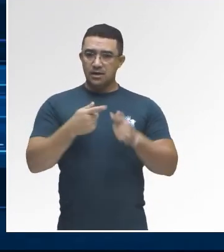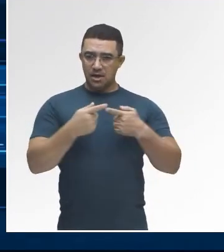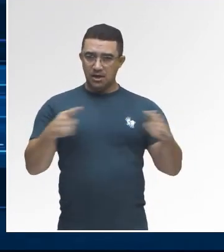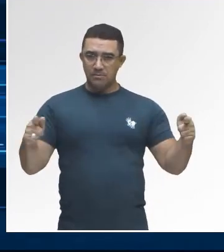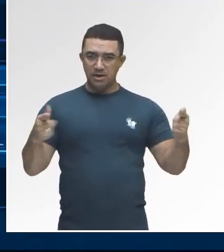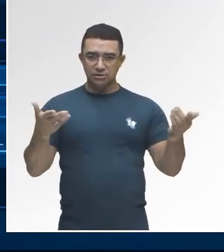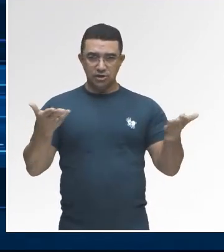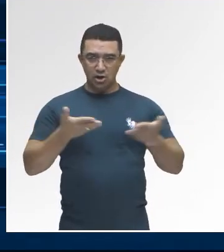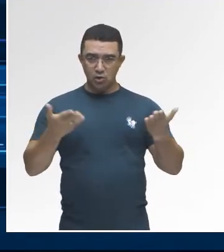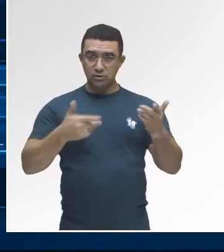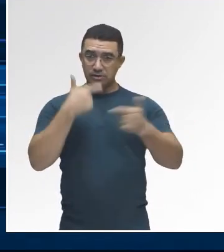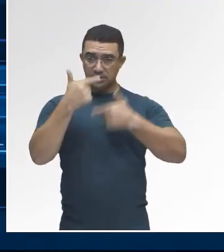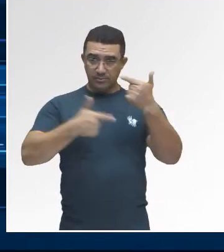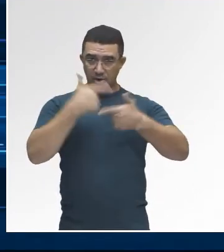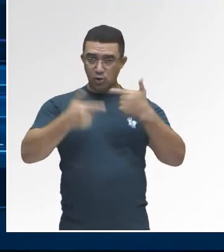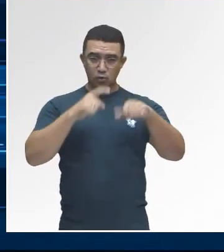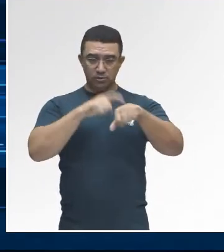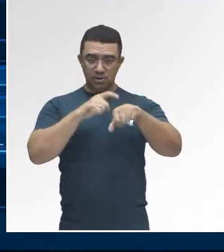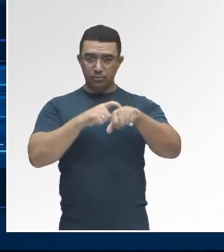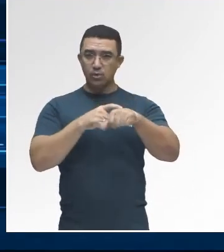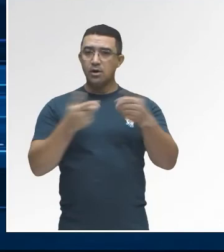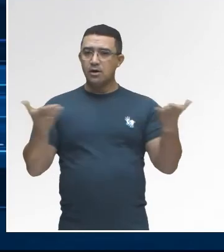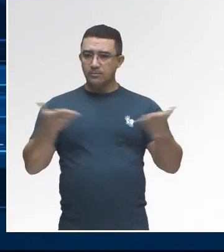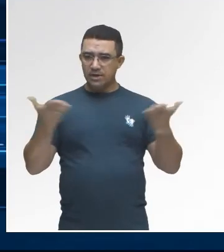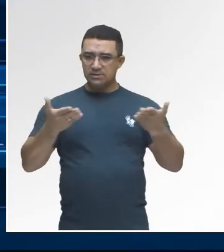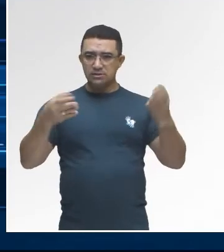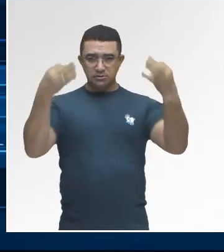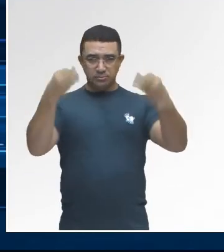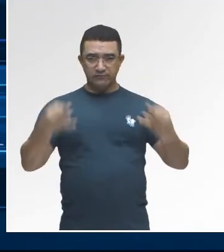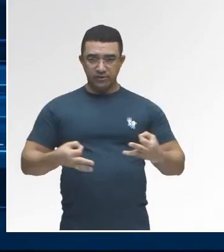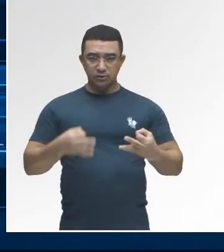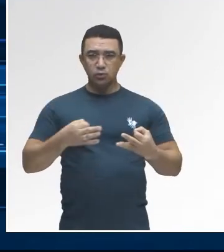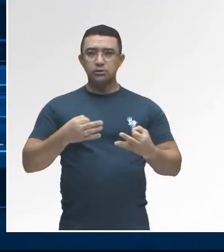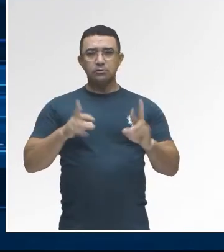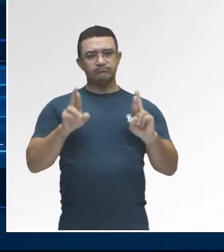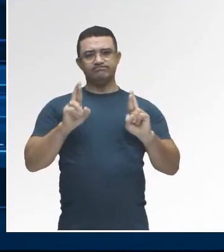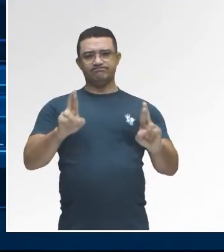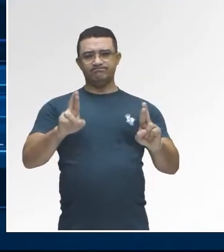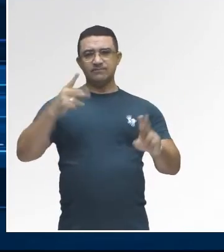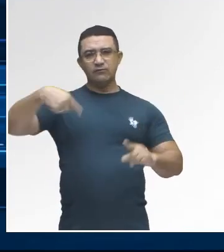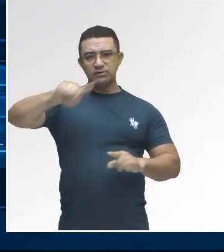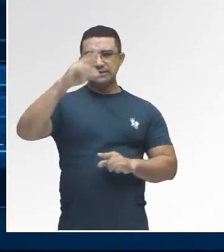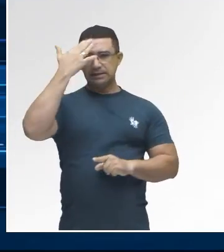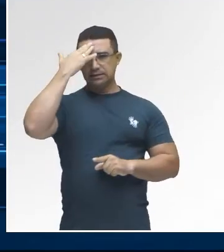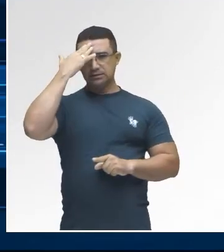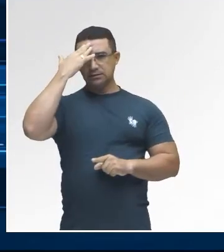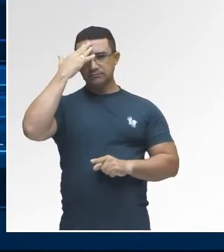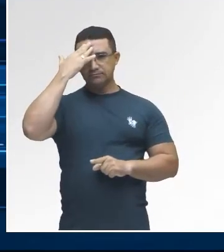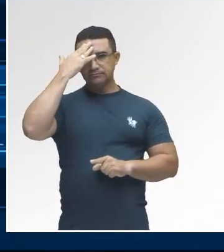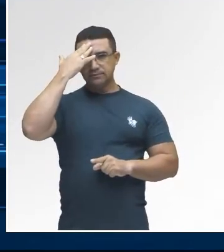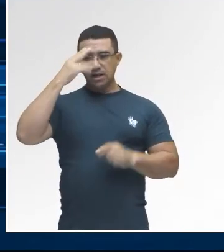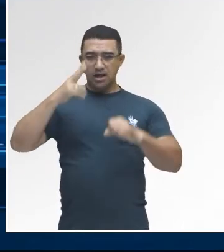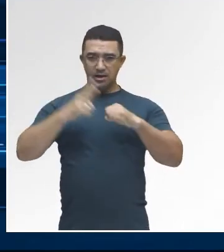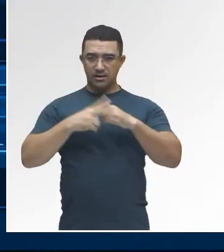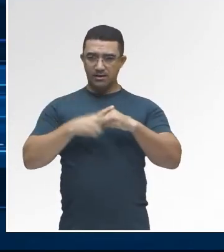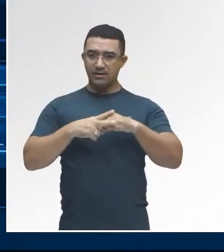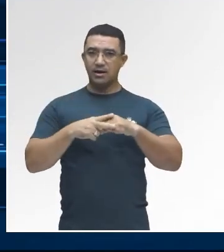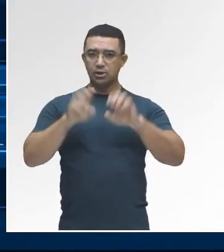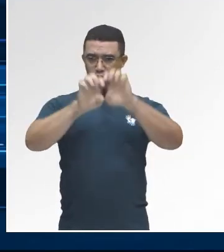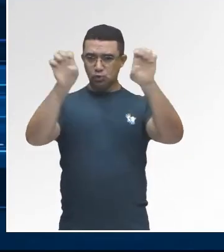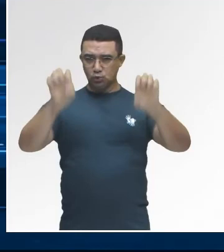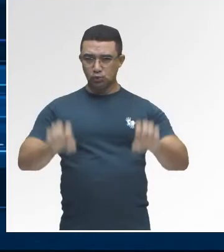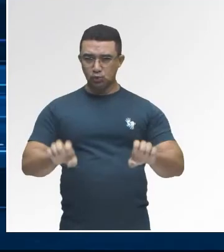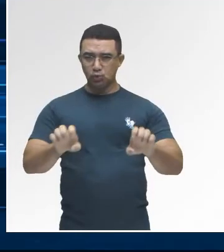hoje trabalhou o Present Perfect. Espero que vocês tenham compreendido o uso do Present Perfect com essa estrutura todinha aí,